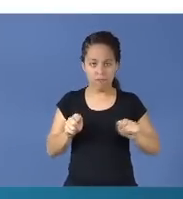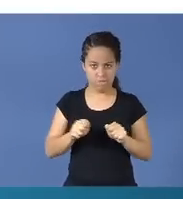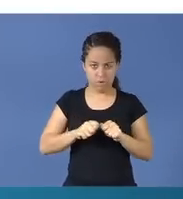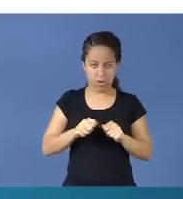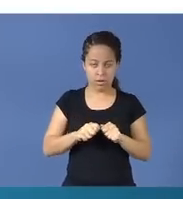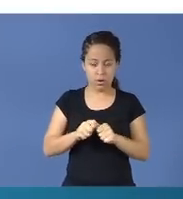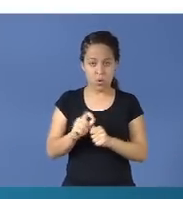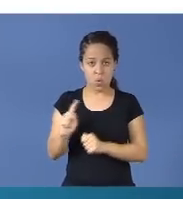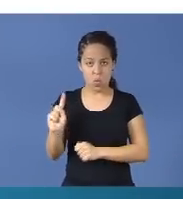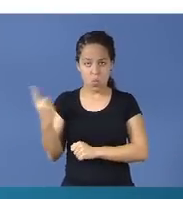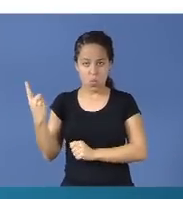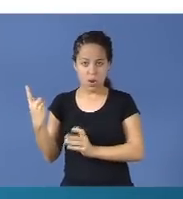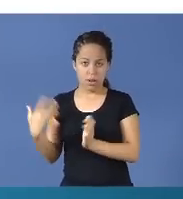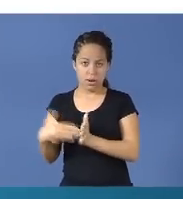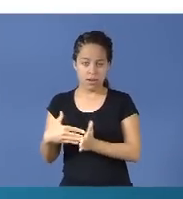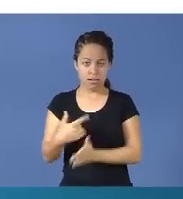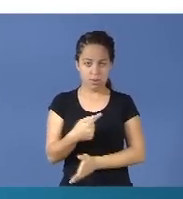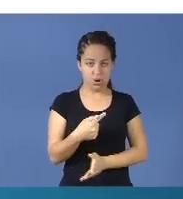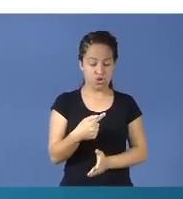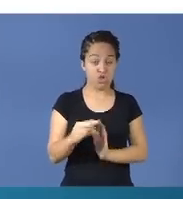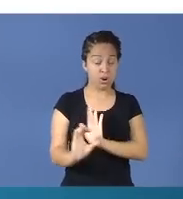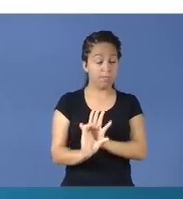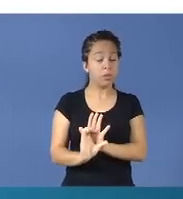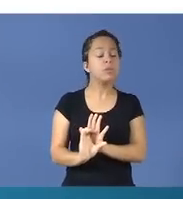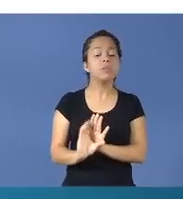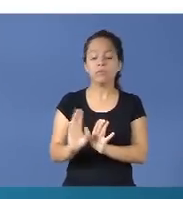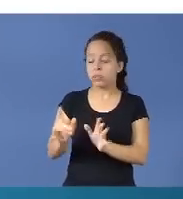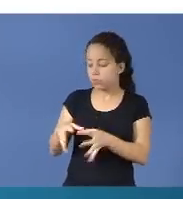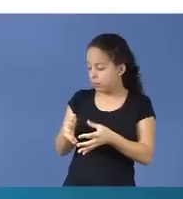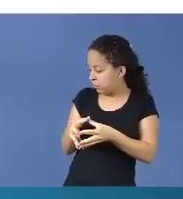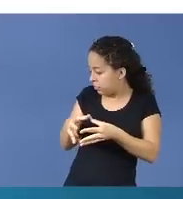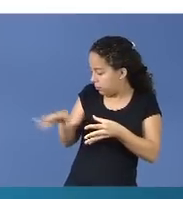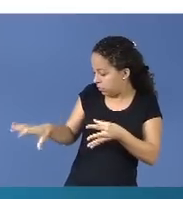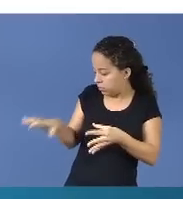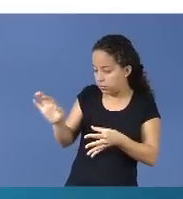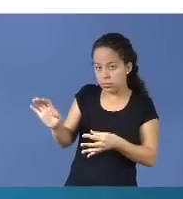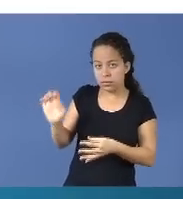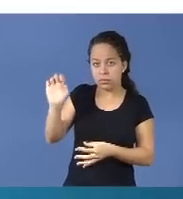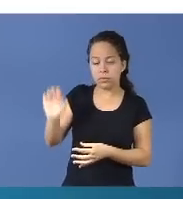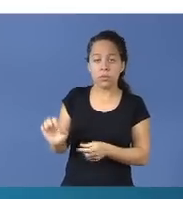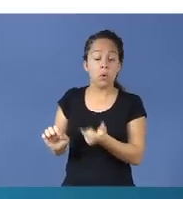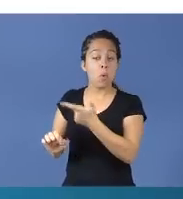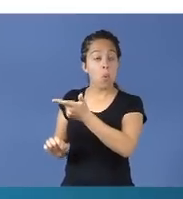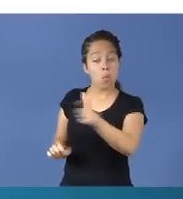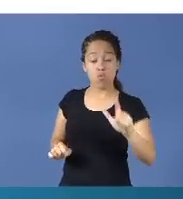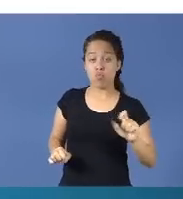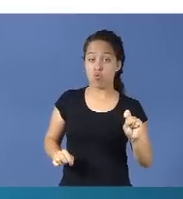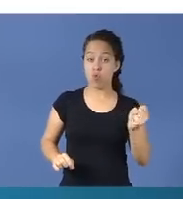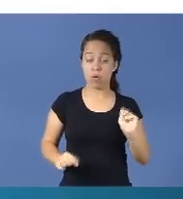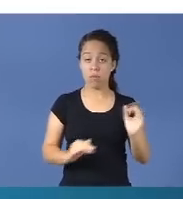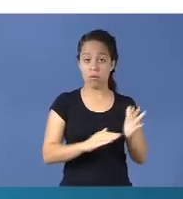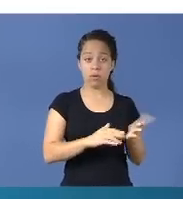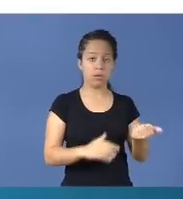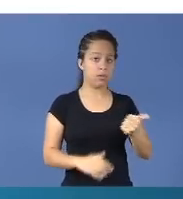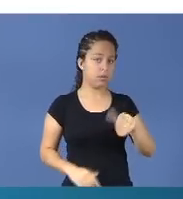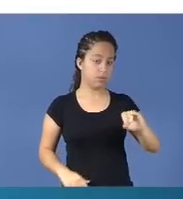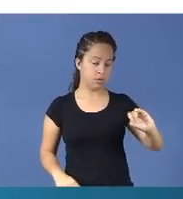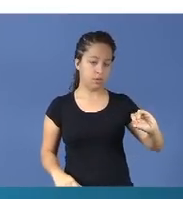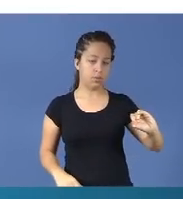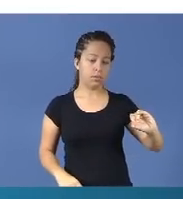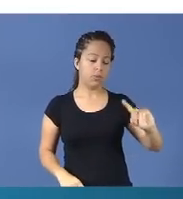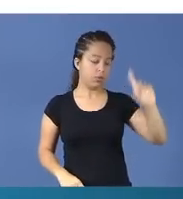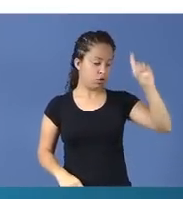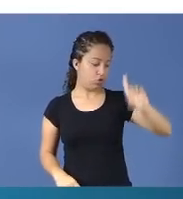de 1 a 7, aqui, para os irmãos à minha esquerda aqui. Os outros de 8 a 10,